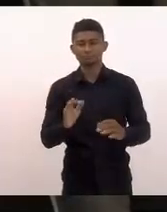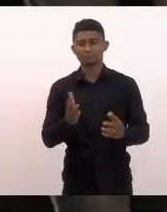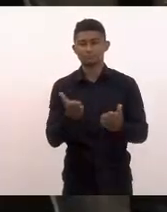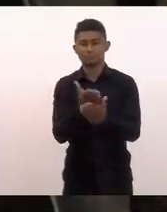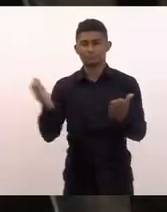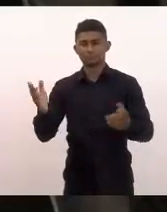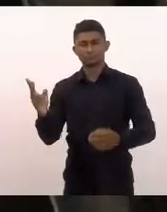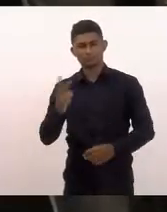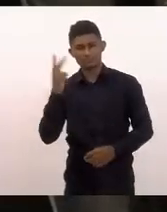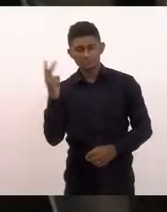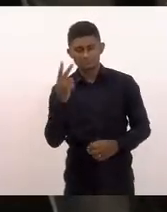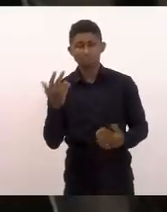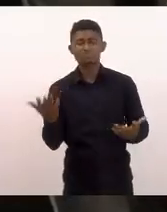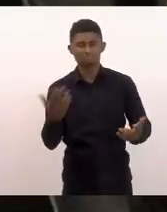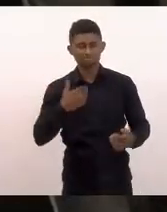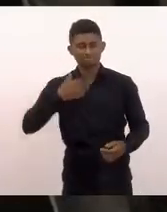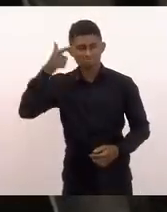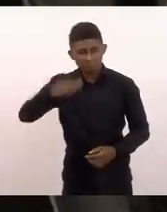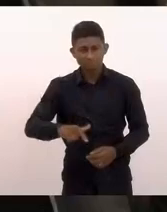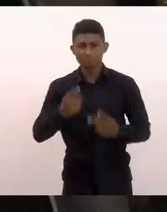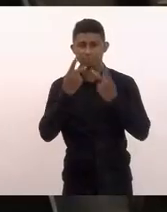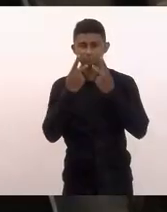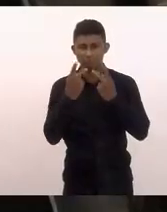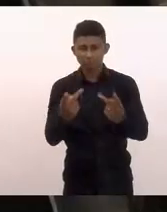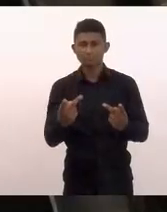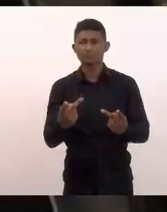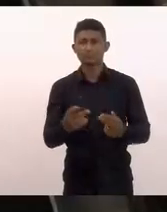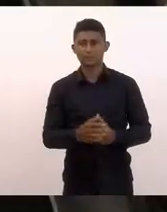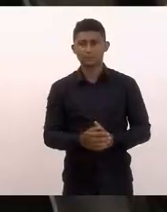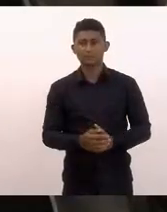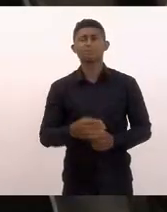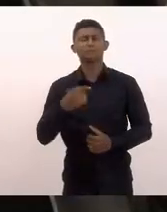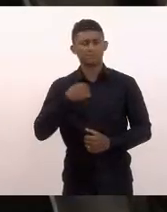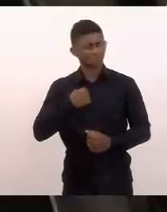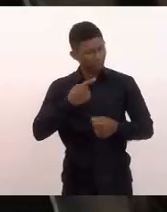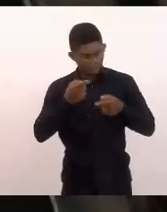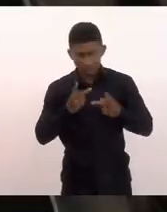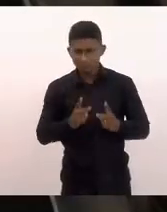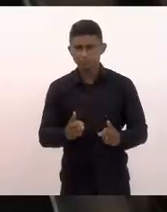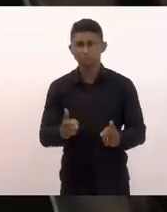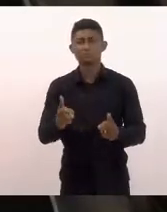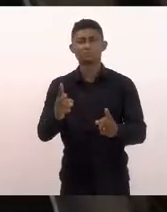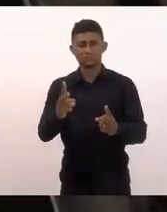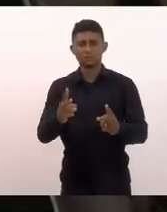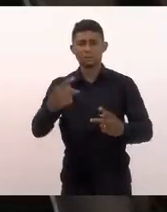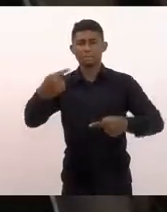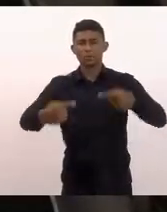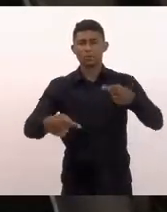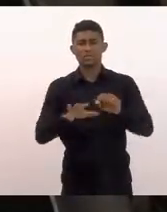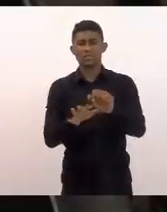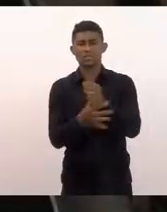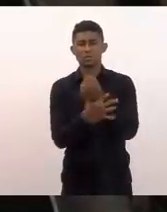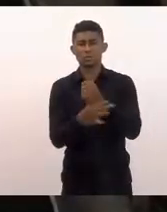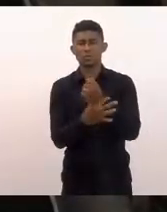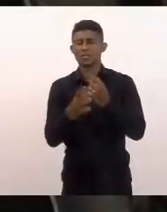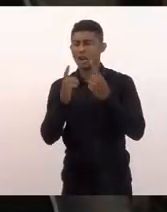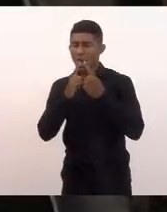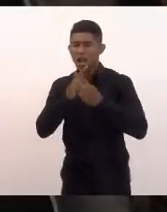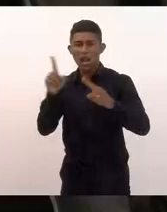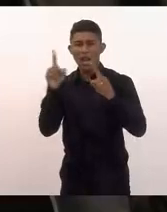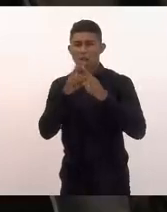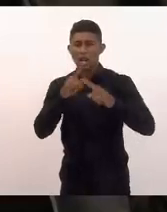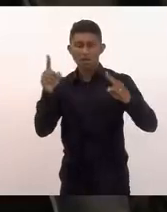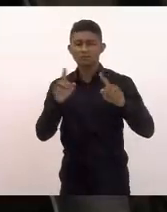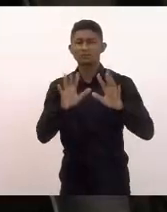nesse momento, eu quero reafirmar, mesmo sendo um profundo crítico da política de segurança do Estado, acho que a melhor maneira de reverter o